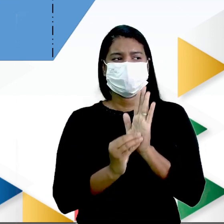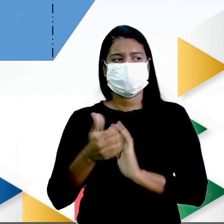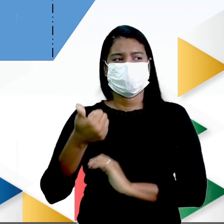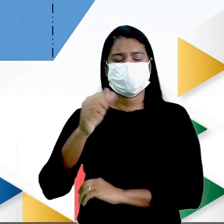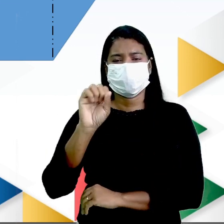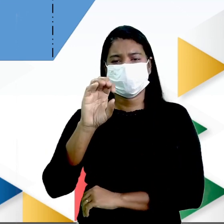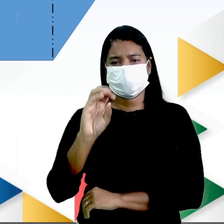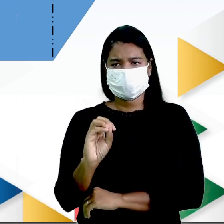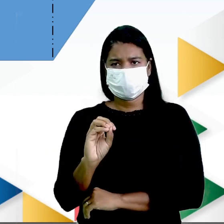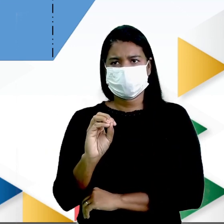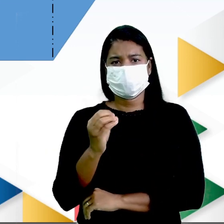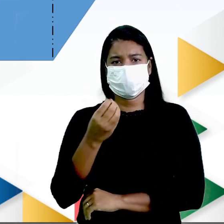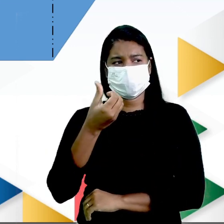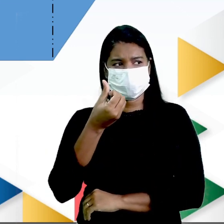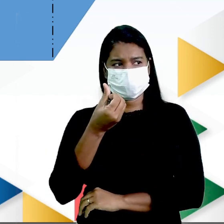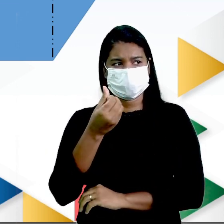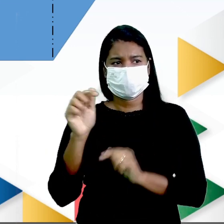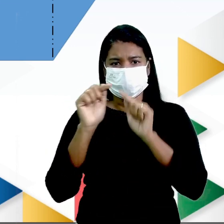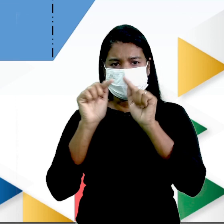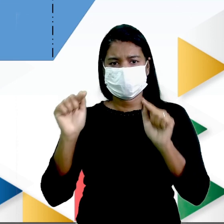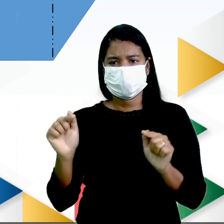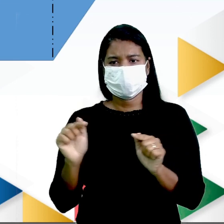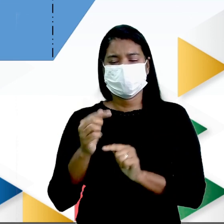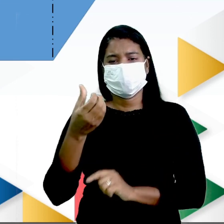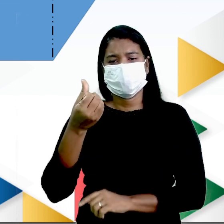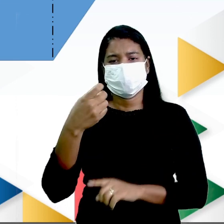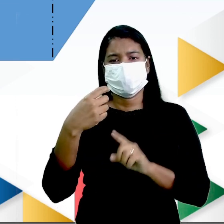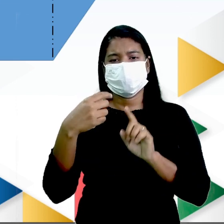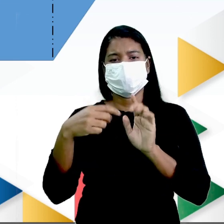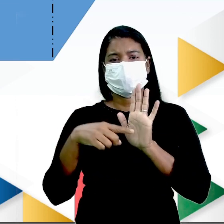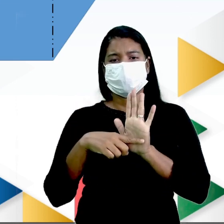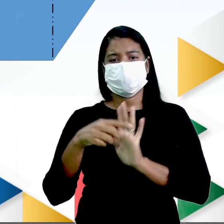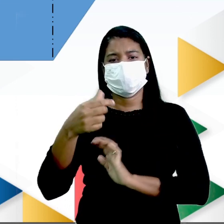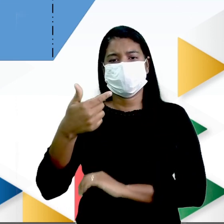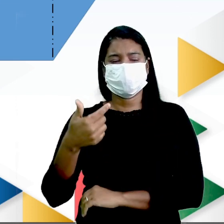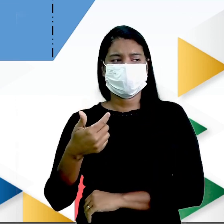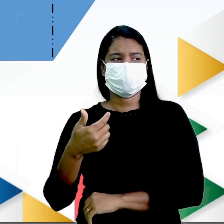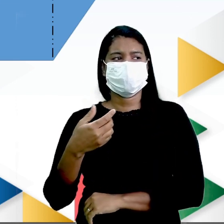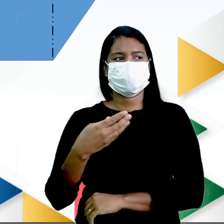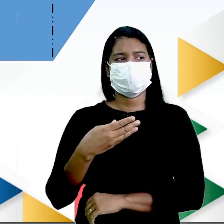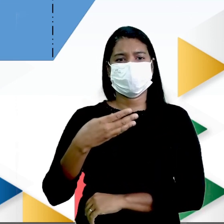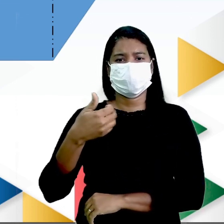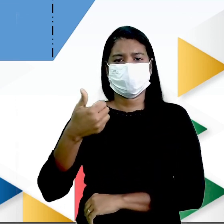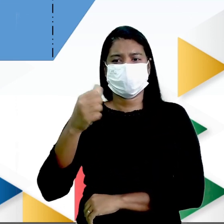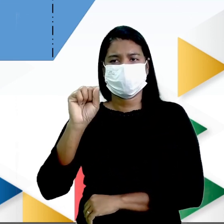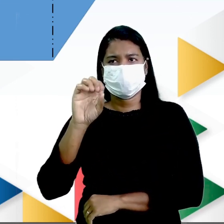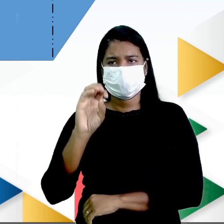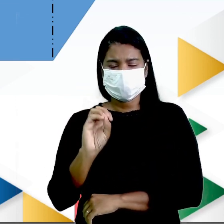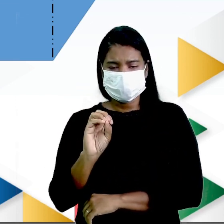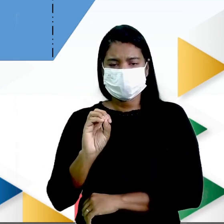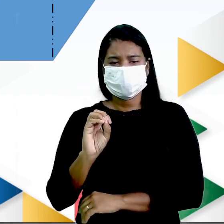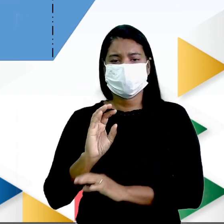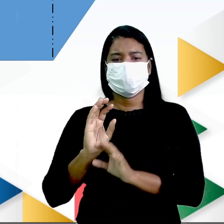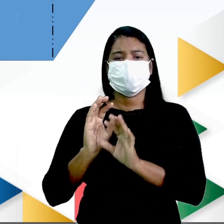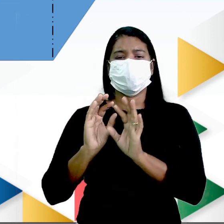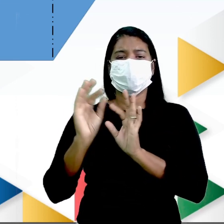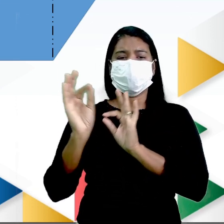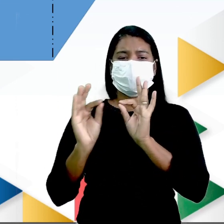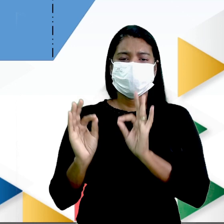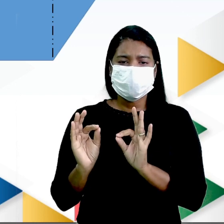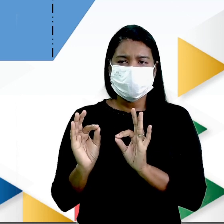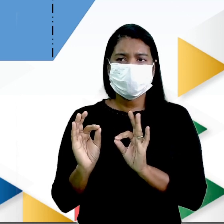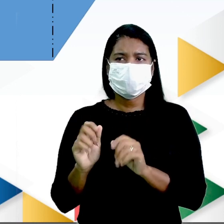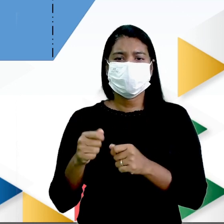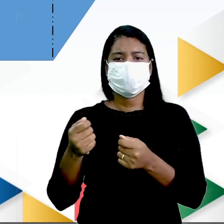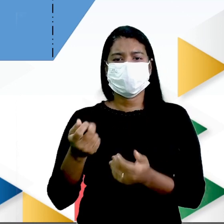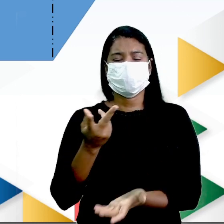tenho uma figura de 6 lados, 6 menos 2 vai dar exatamente 4 vezes 180. Então, é claro que a fórmula para